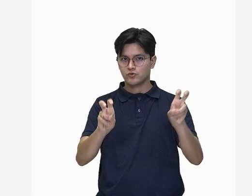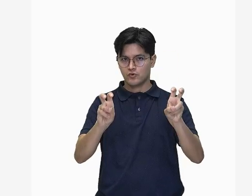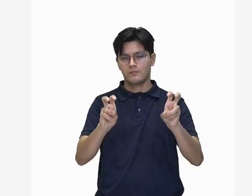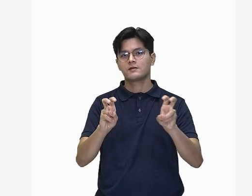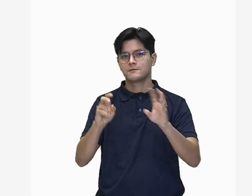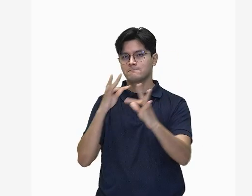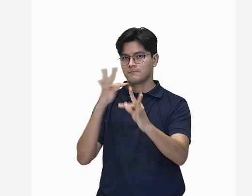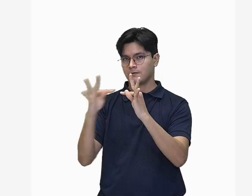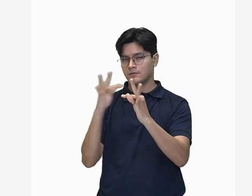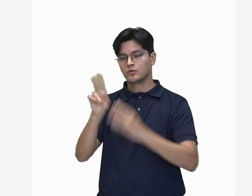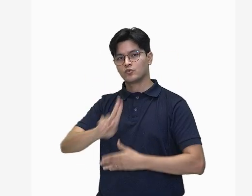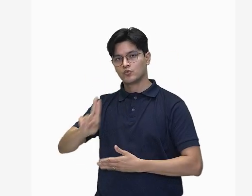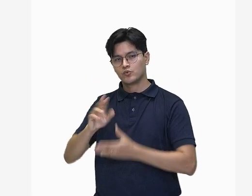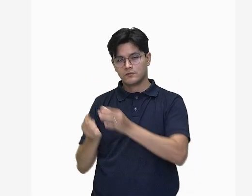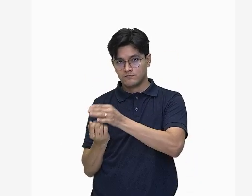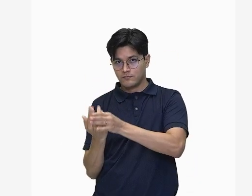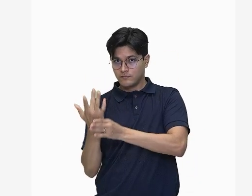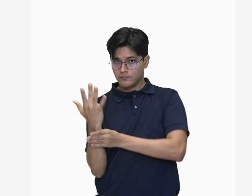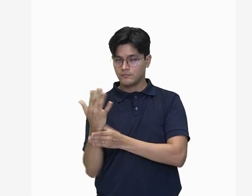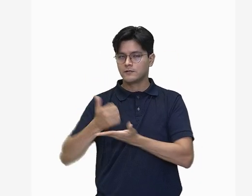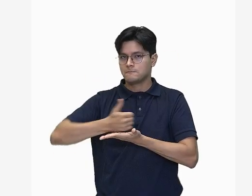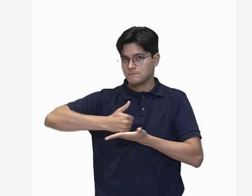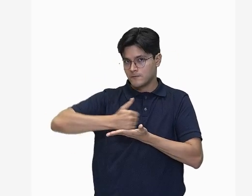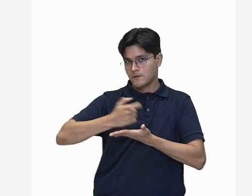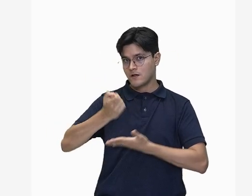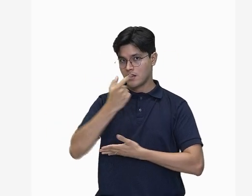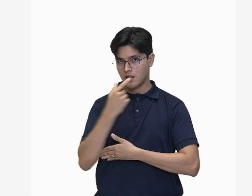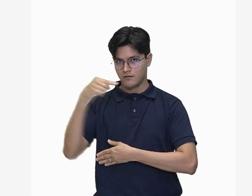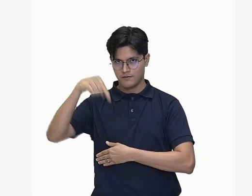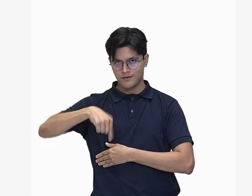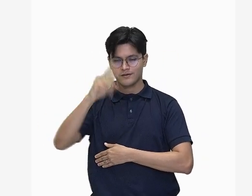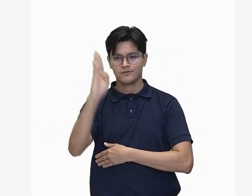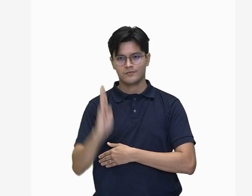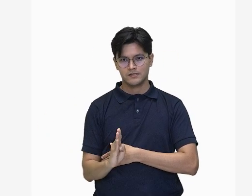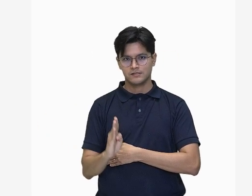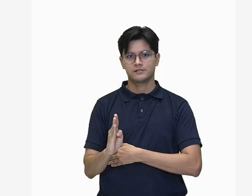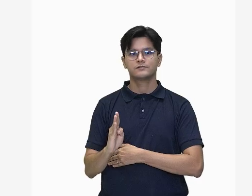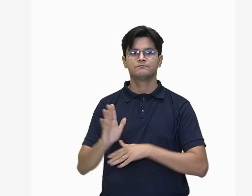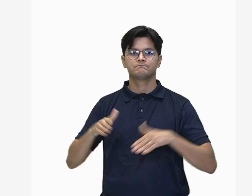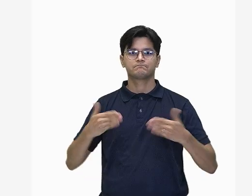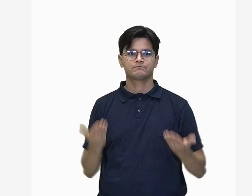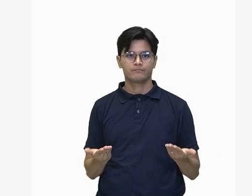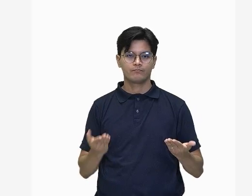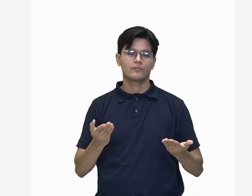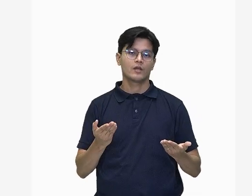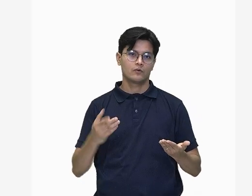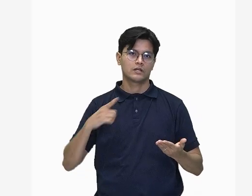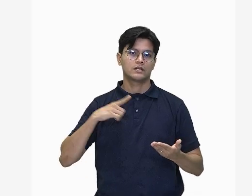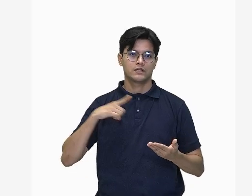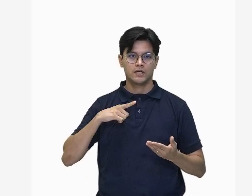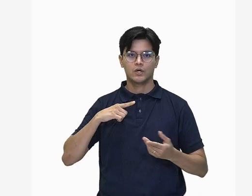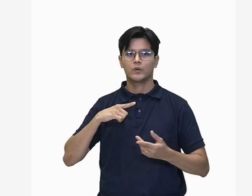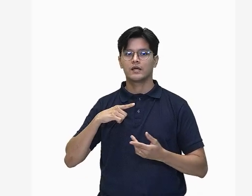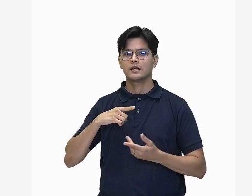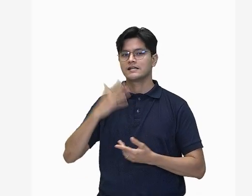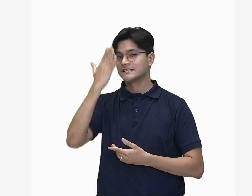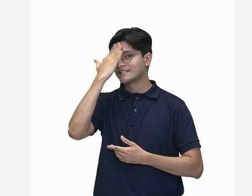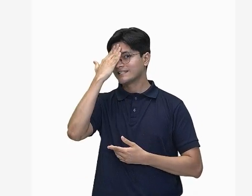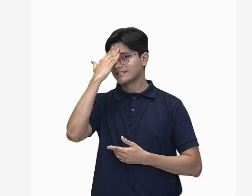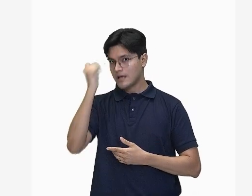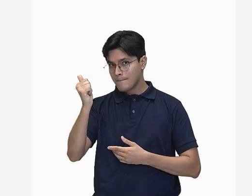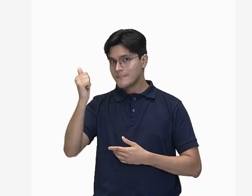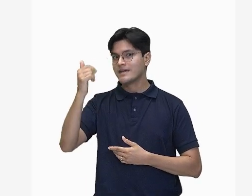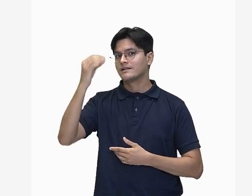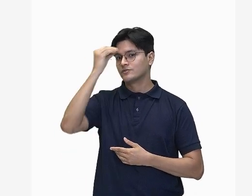Brasil. Né? Então ela representa ali uma ponte entre esses saberes que são tradicionais, né, os saberes